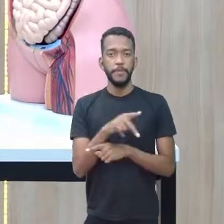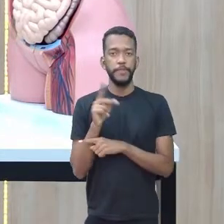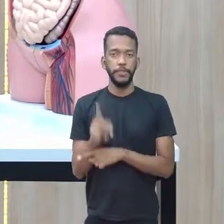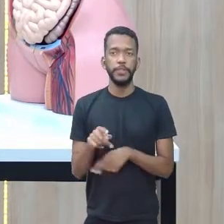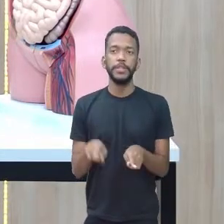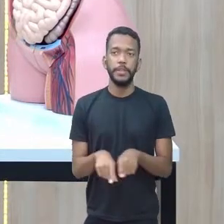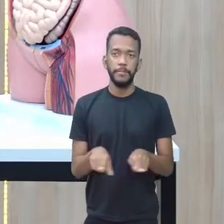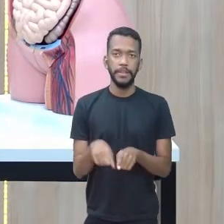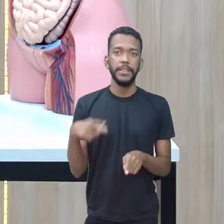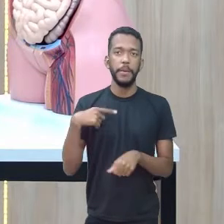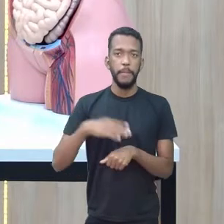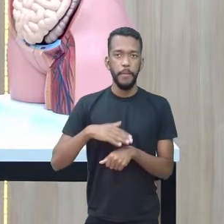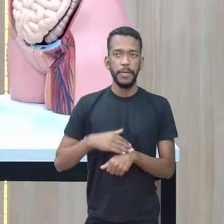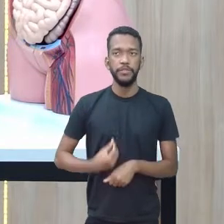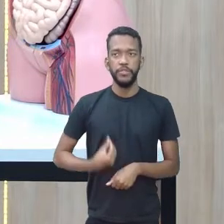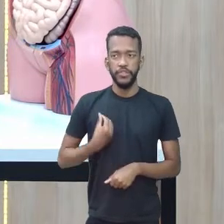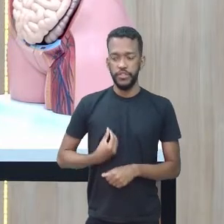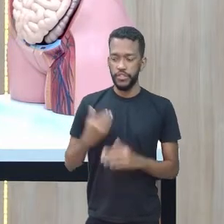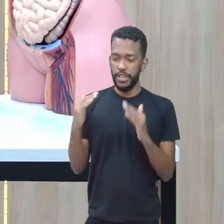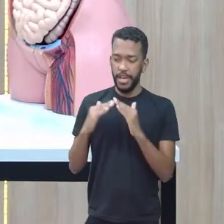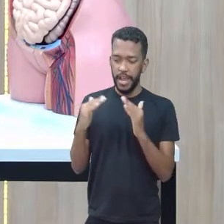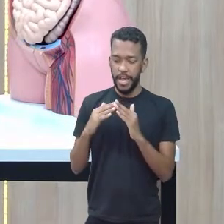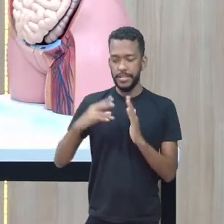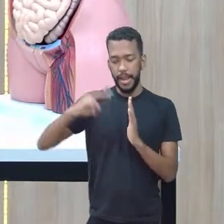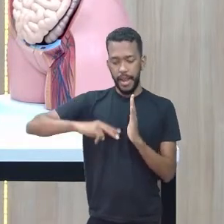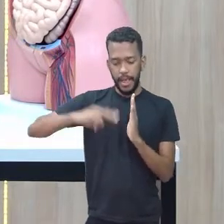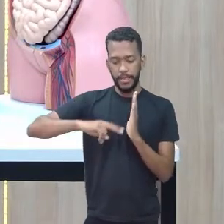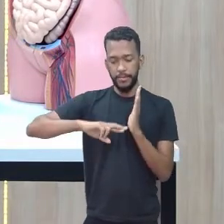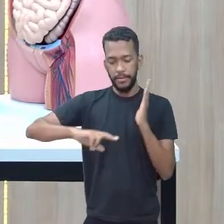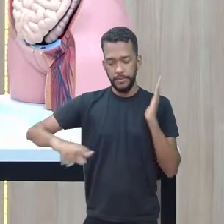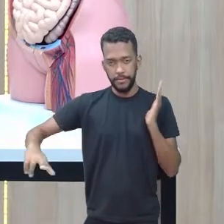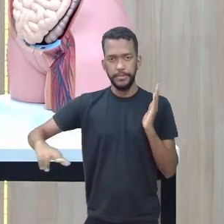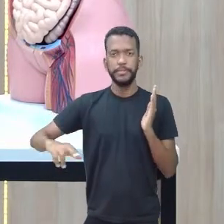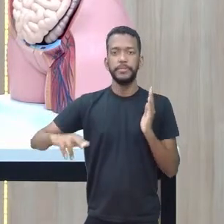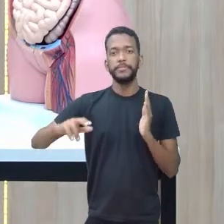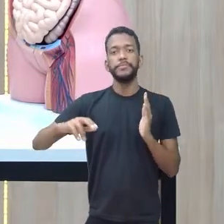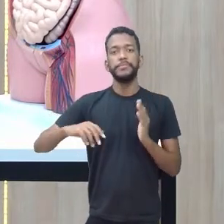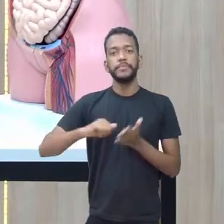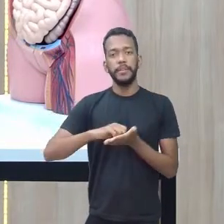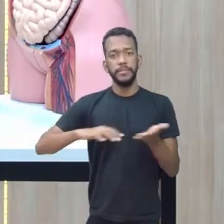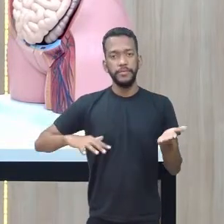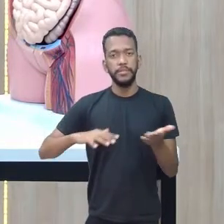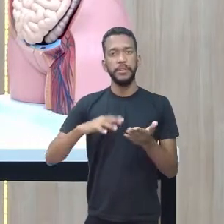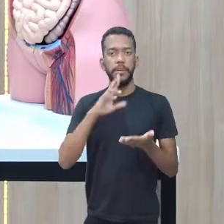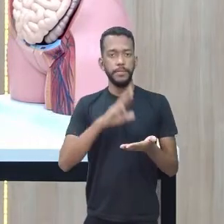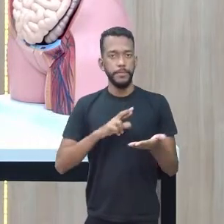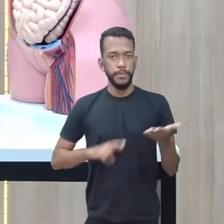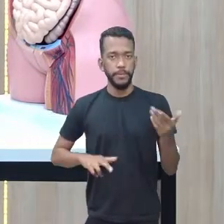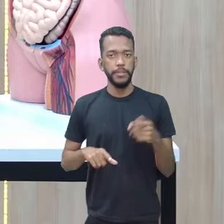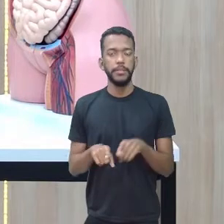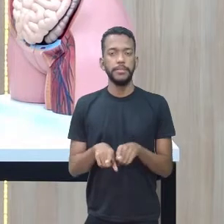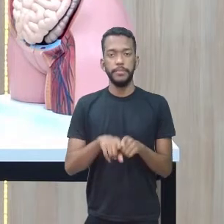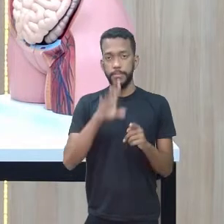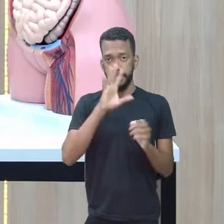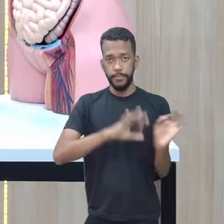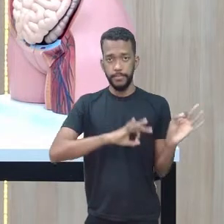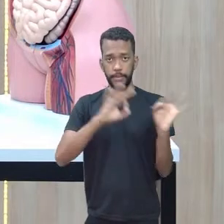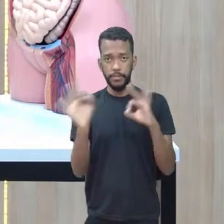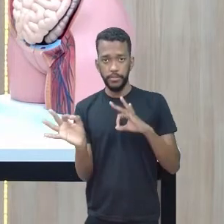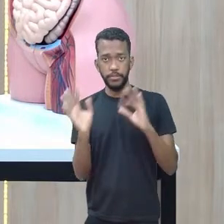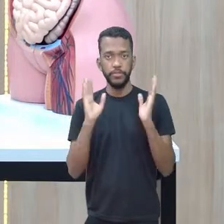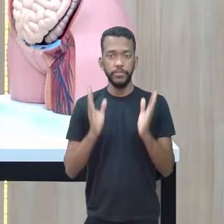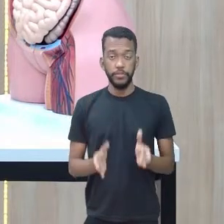momento também de estar em casa, lendo as atividades, respondendo, assistindo os vídeos. E também,